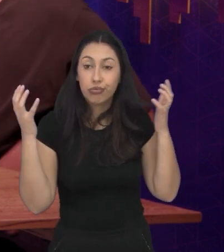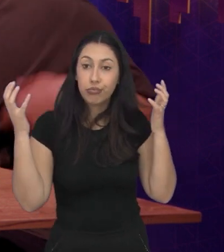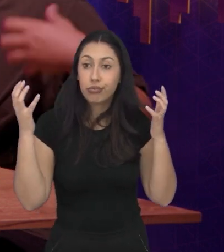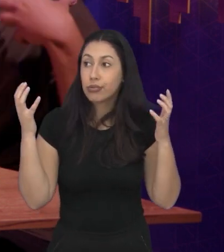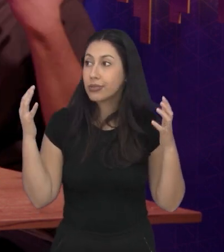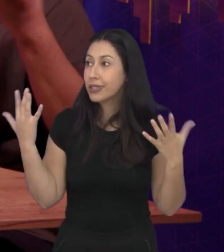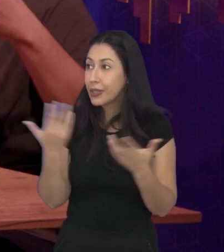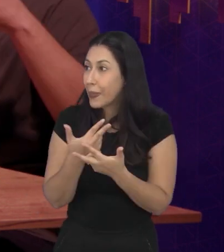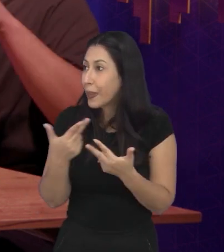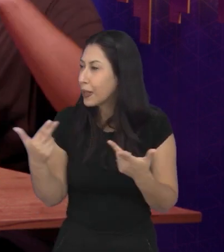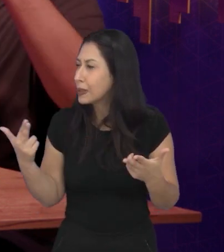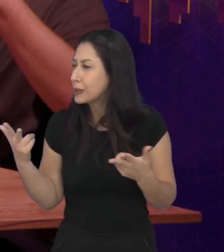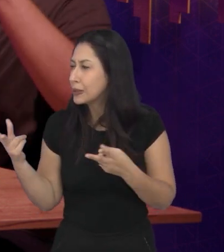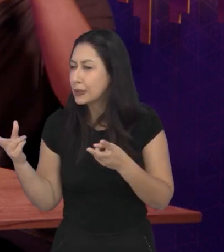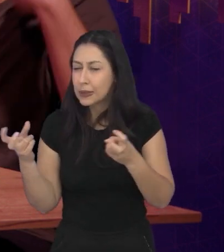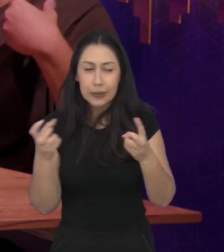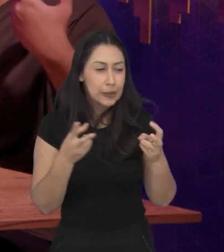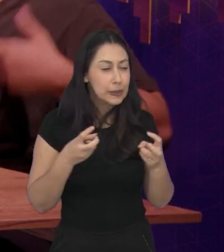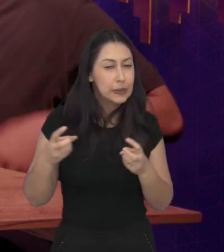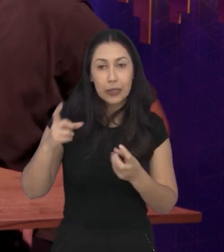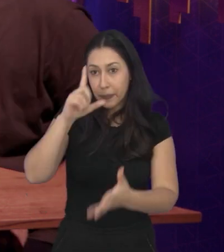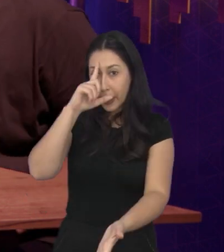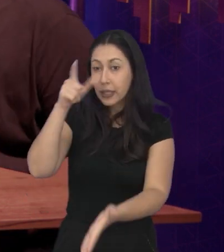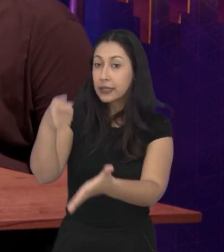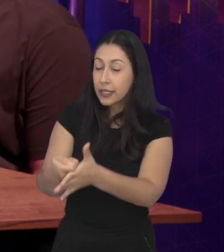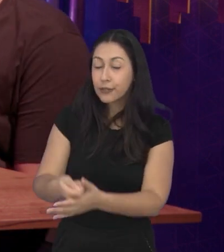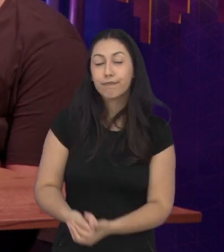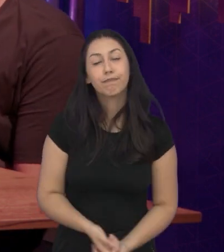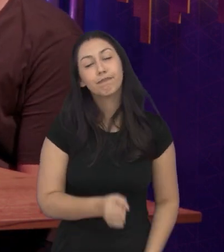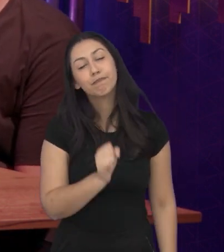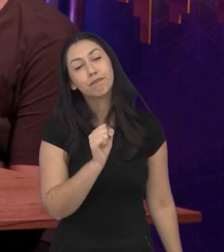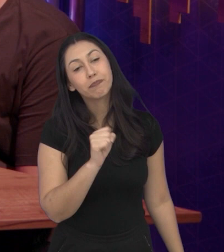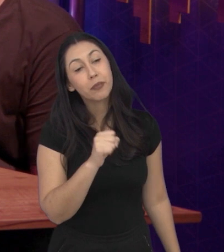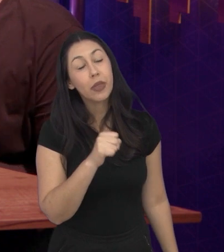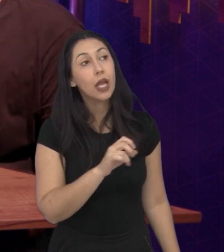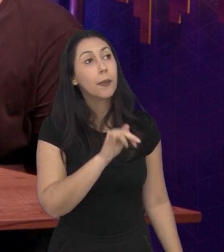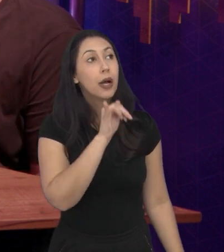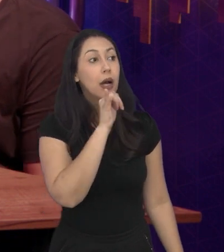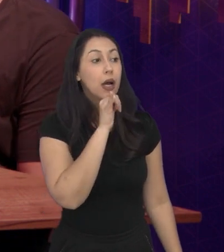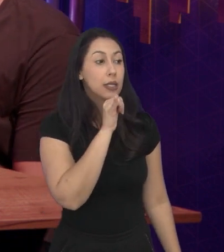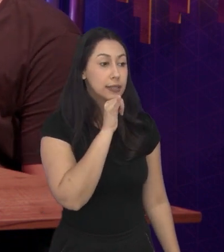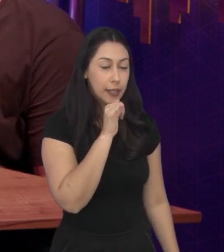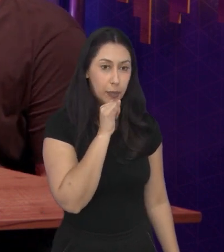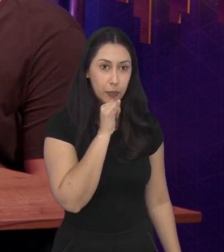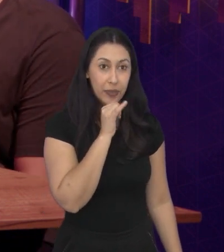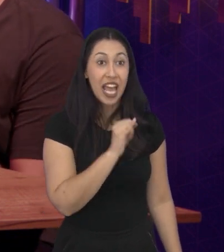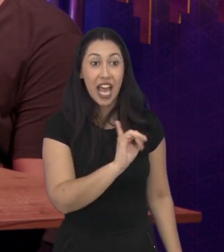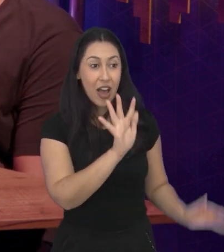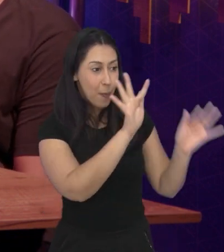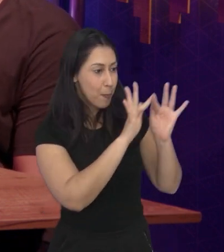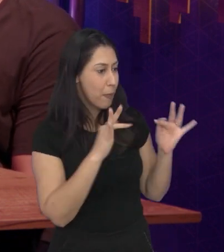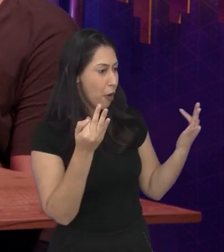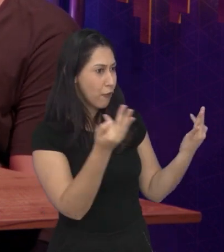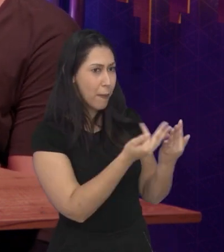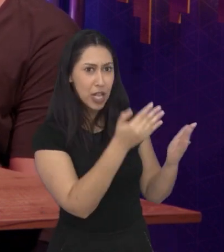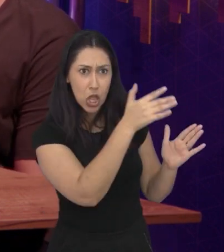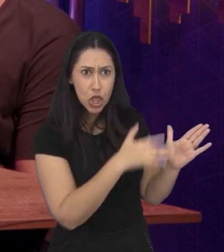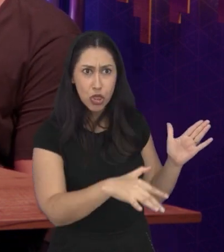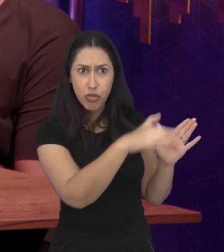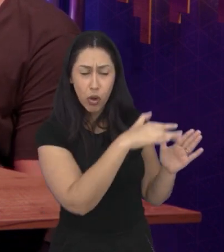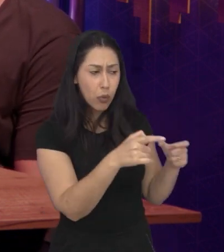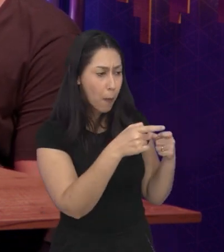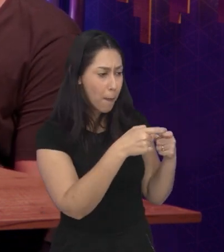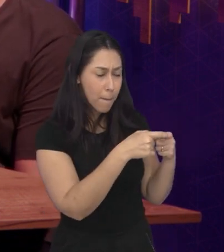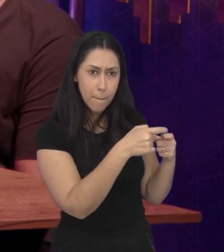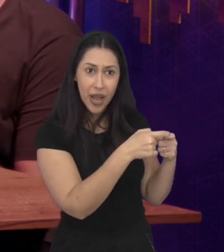essas pré-coisas que a gente já tem guardado dentro da gente. Perfeito, né? Por exemplo, a família inteira é uma família